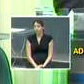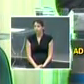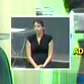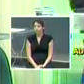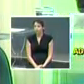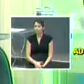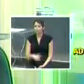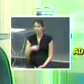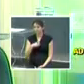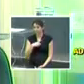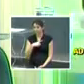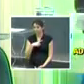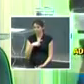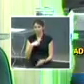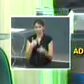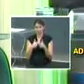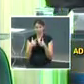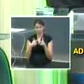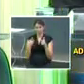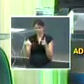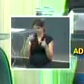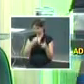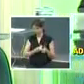Então existem situações na nossa vida